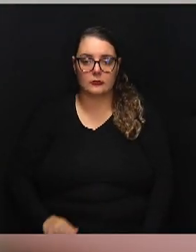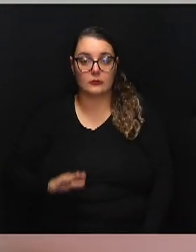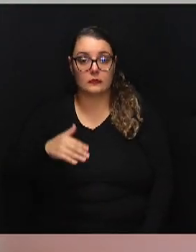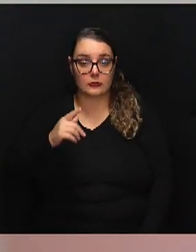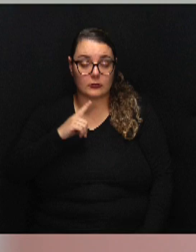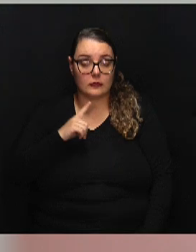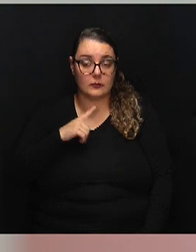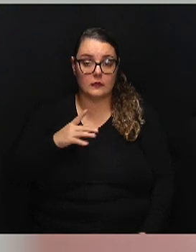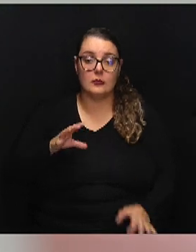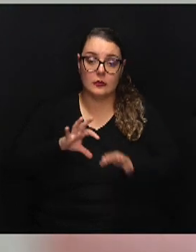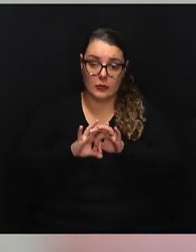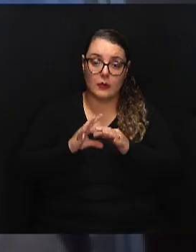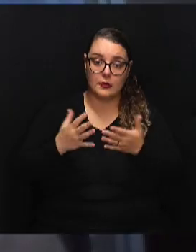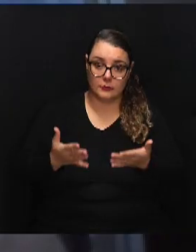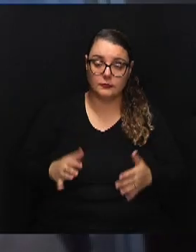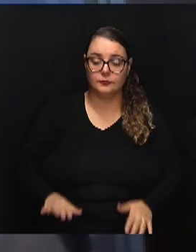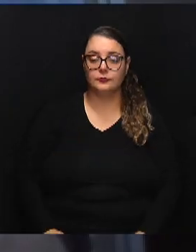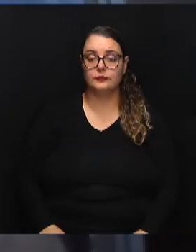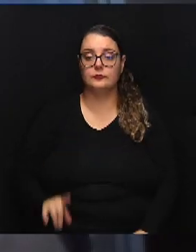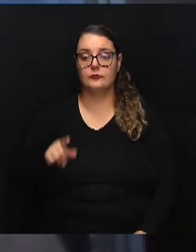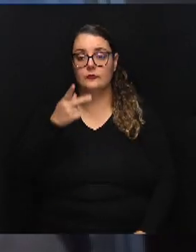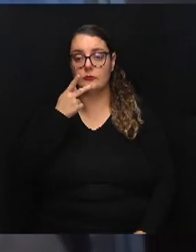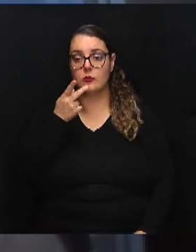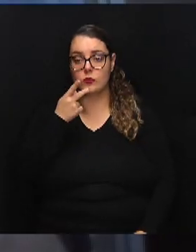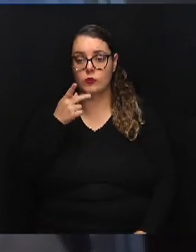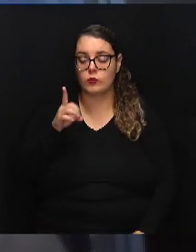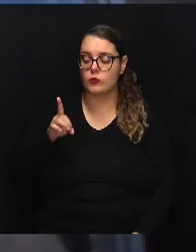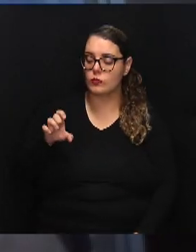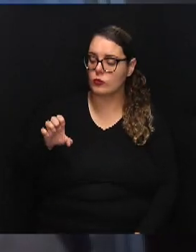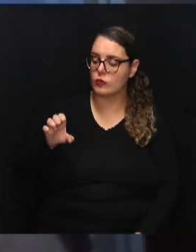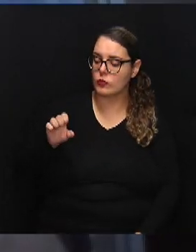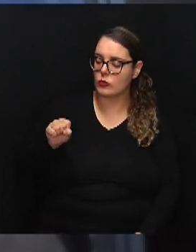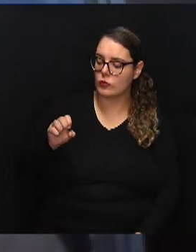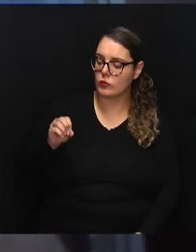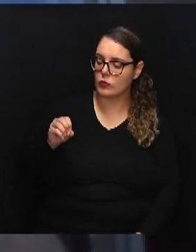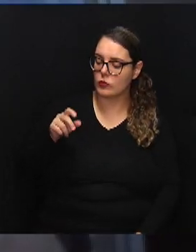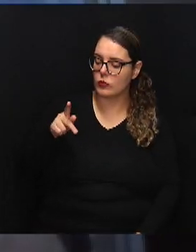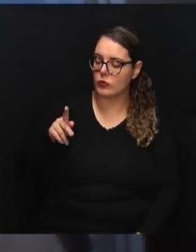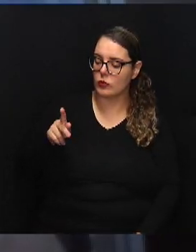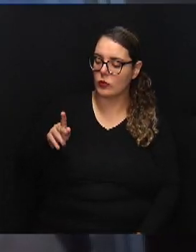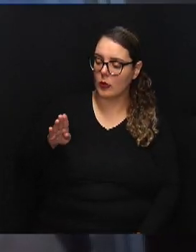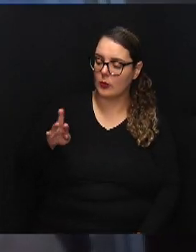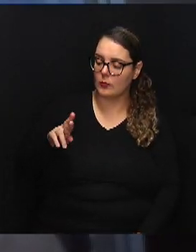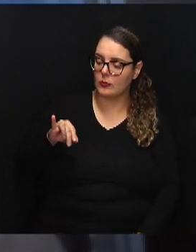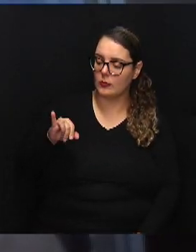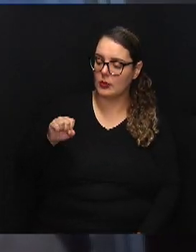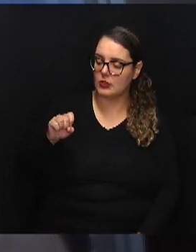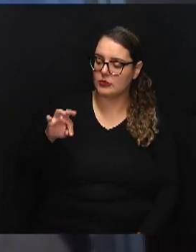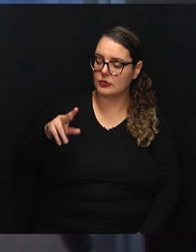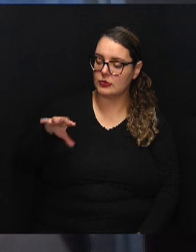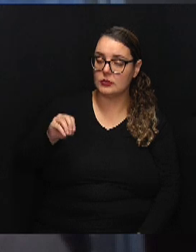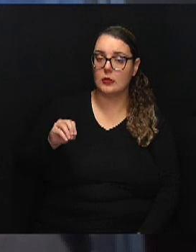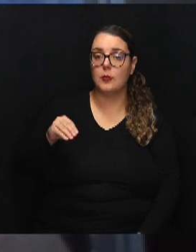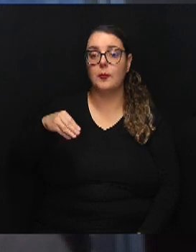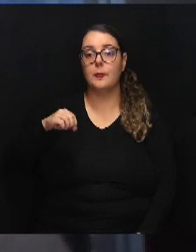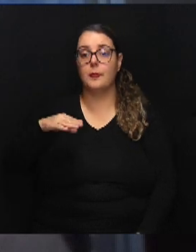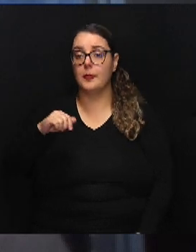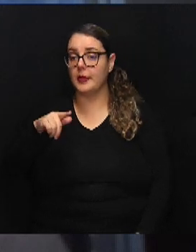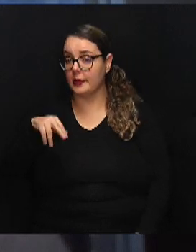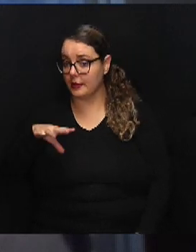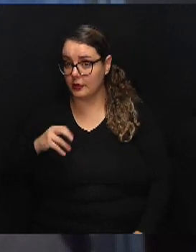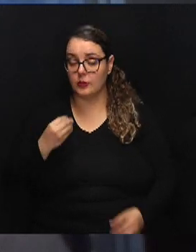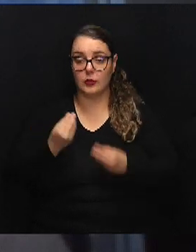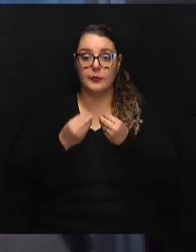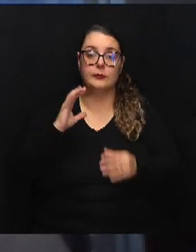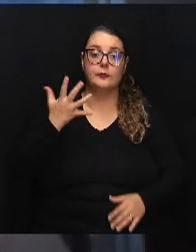tenha disponível, é o que a gente chama de desobstrução ou desentupimento mecânico, né? Como que ele